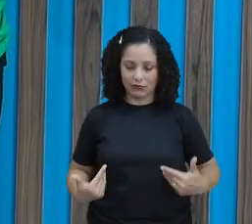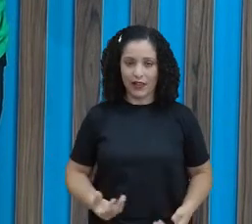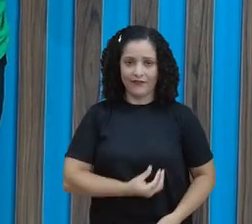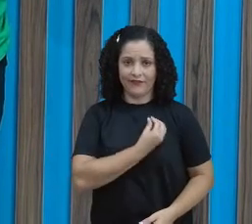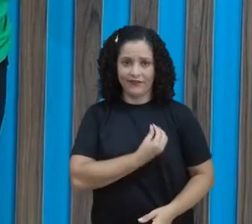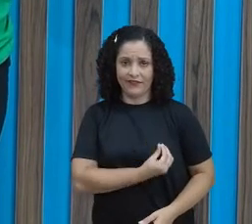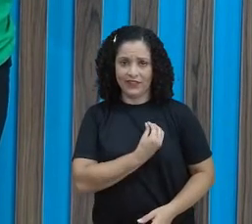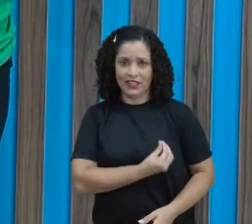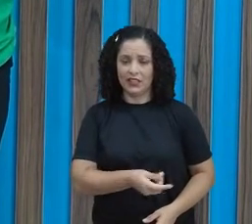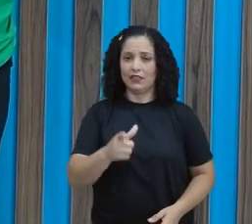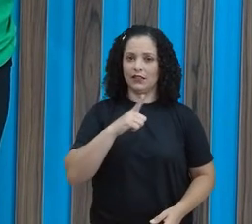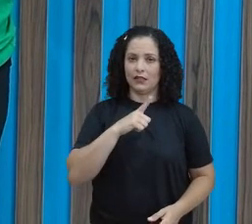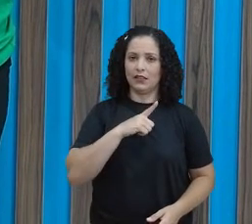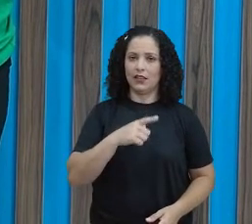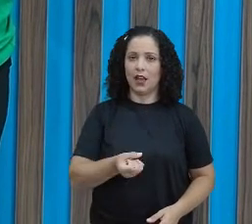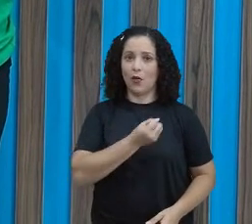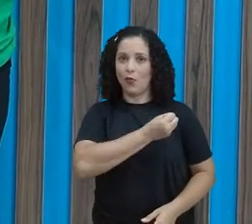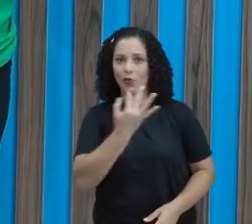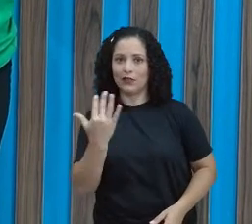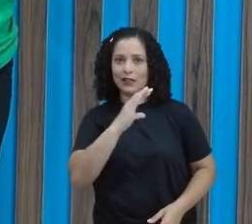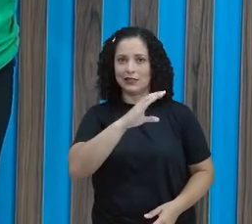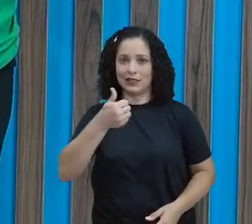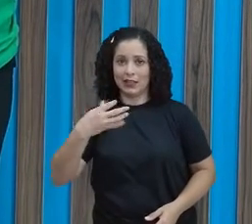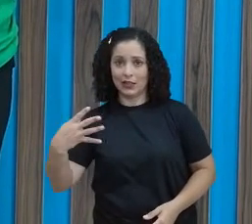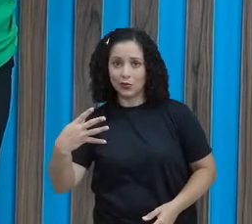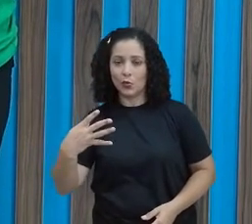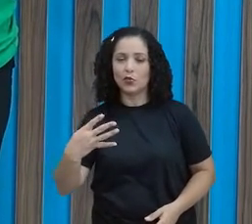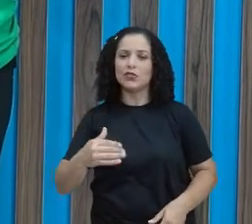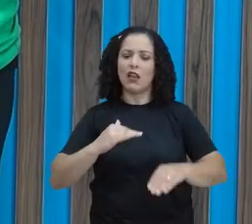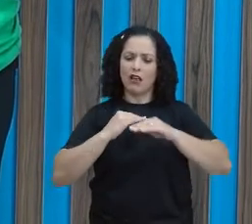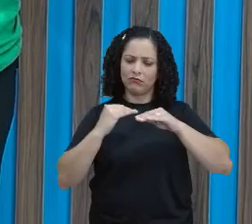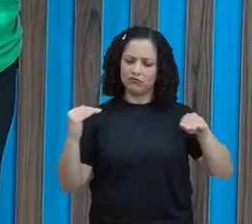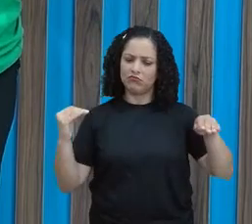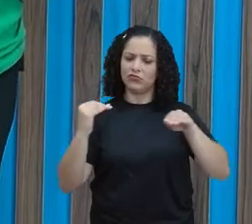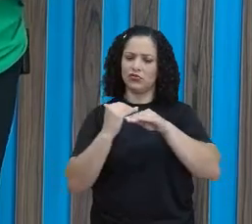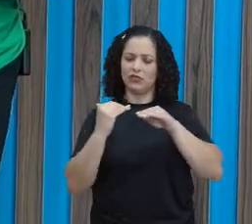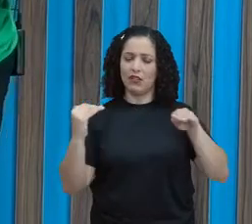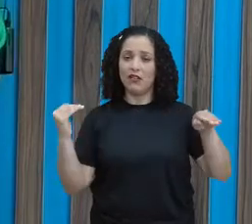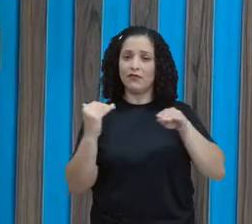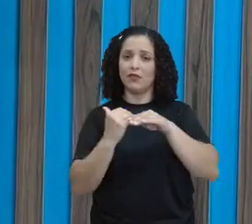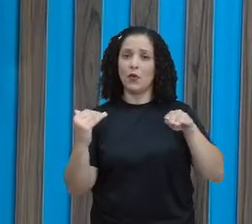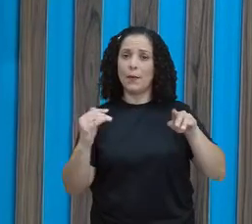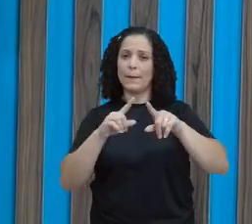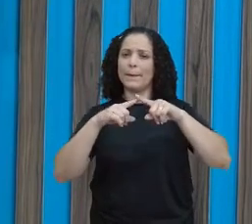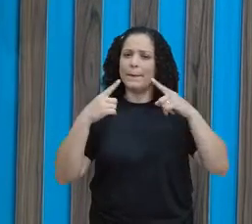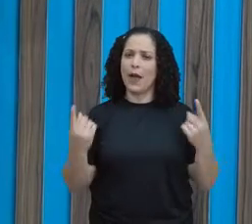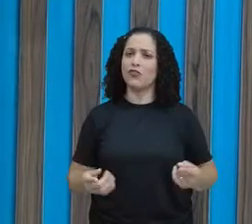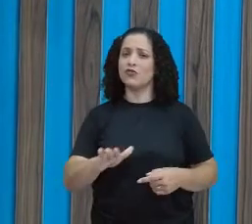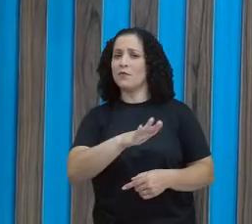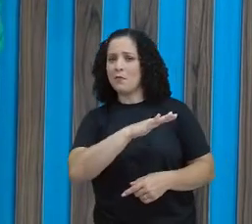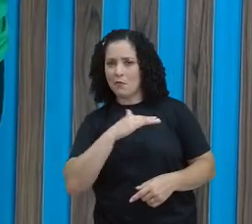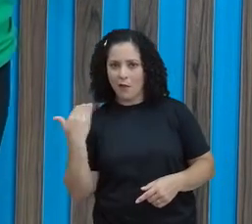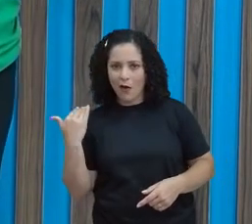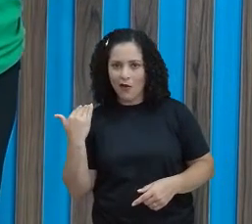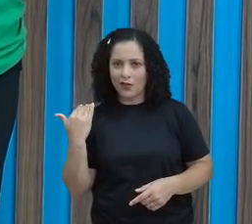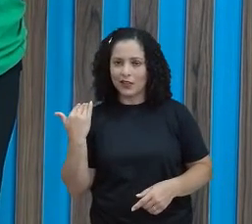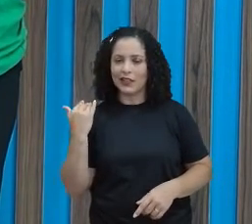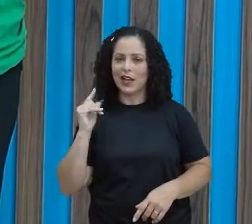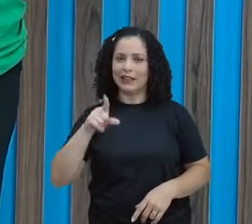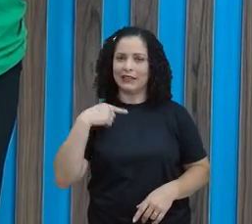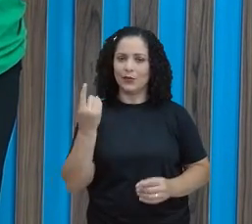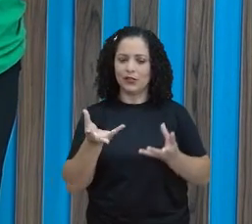essa medida de carbono 14, ela é estável, né? Ela permanece a mesma. Mas depois que a gente morre, ele vai